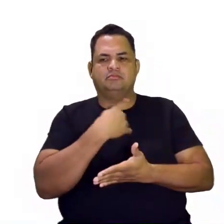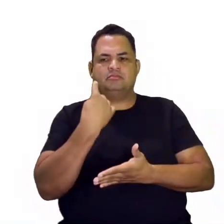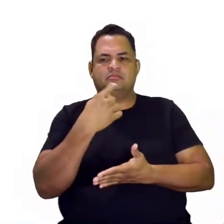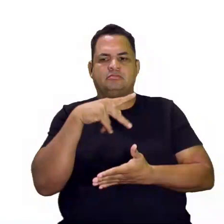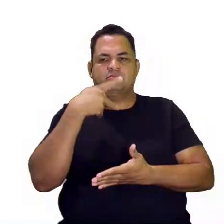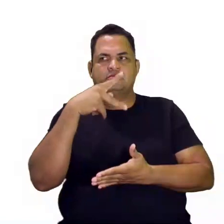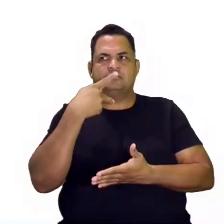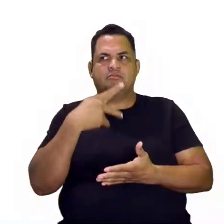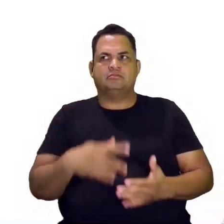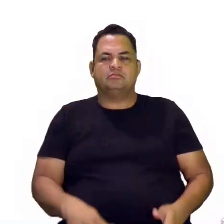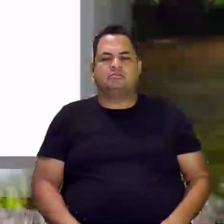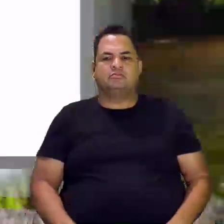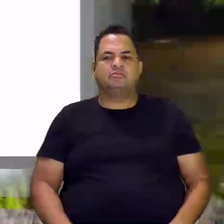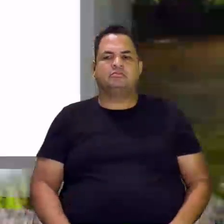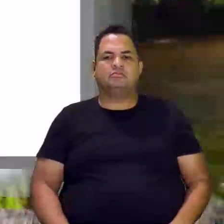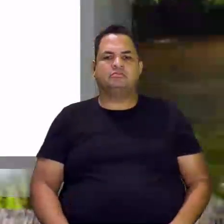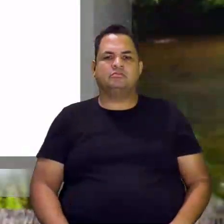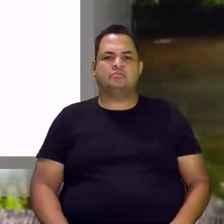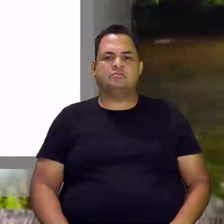mim.